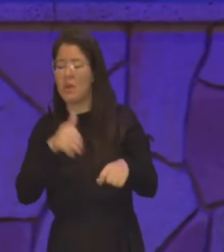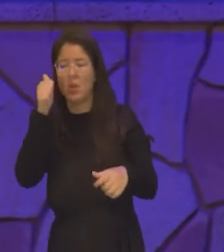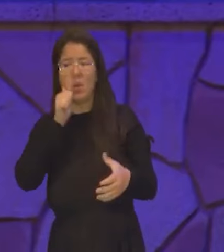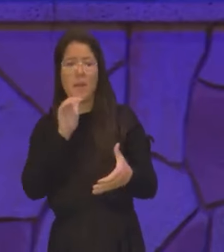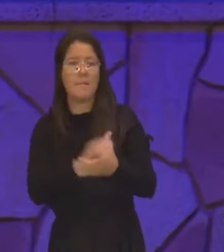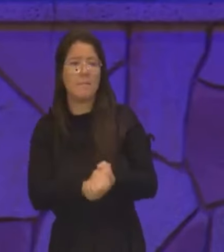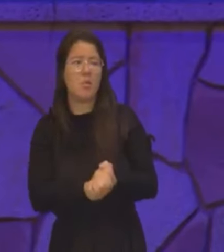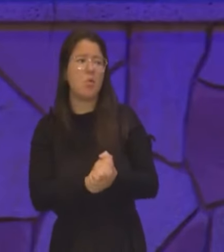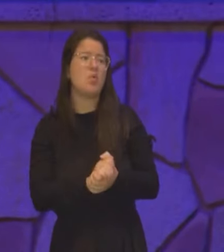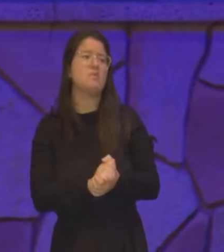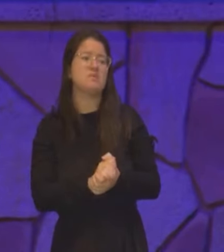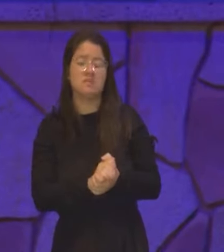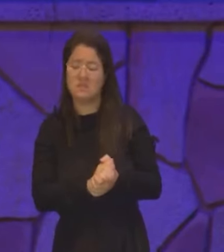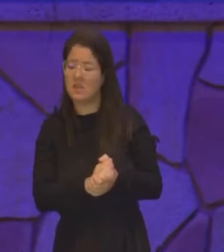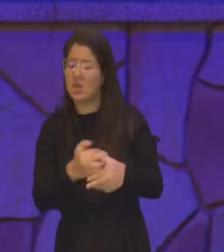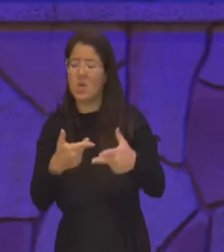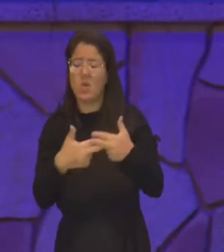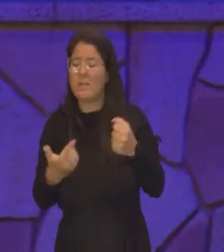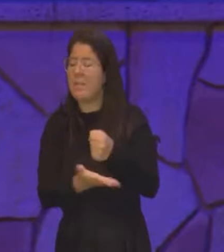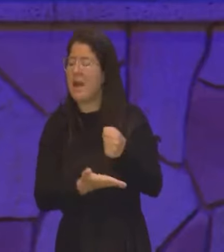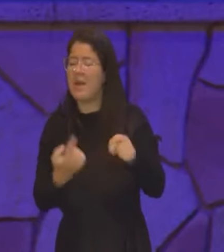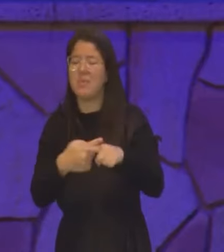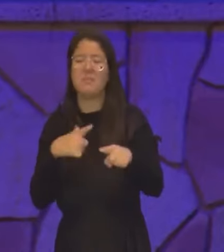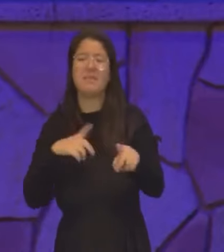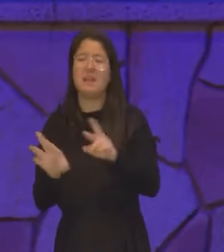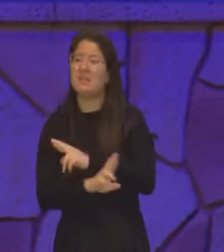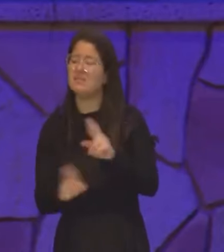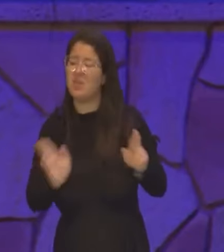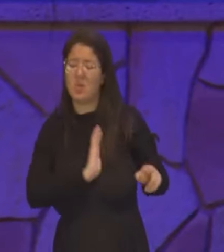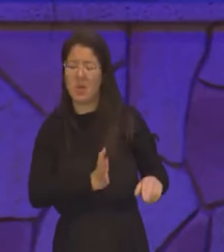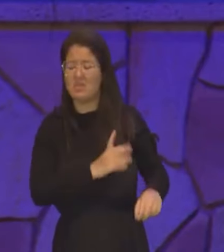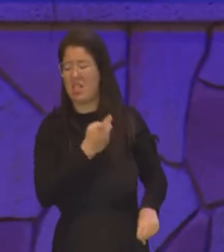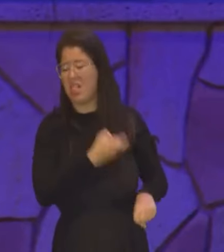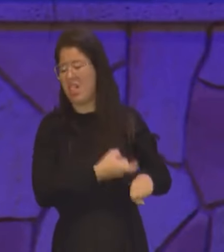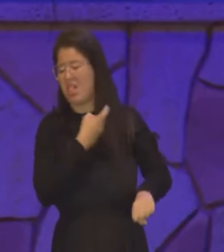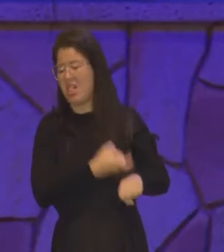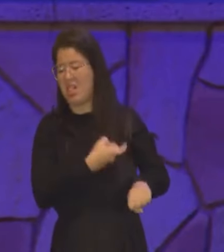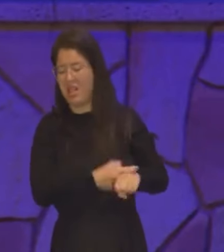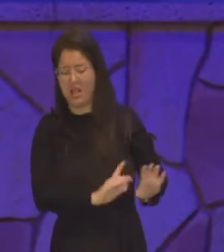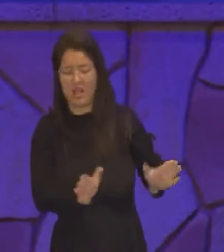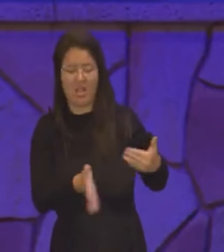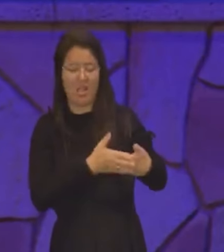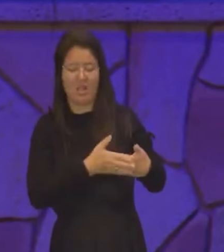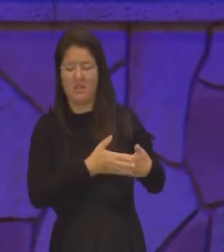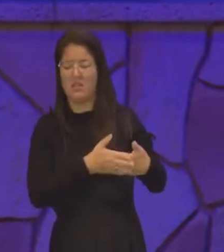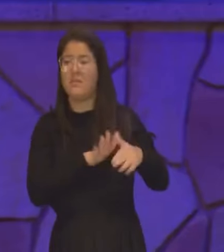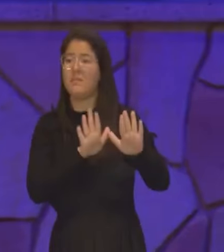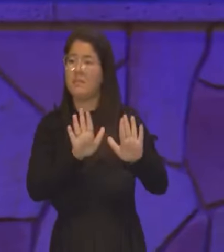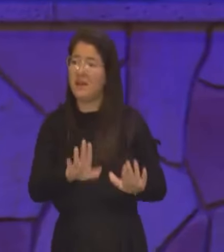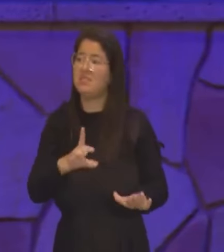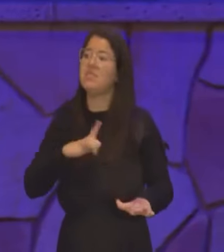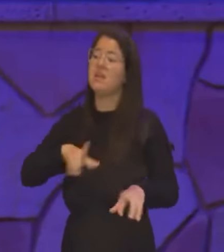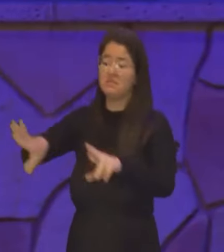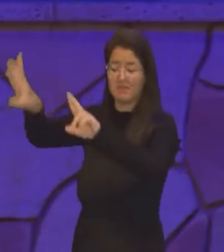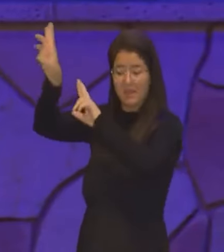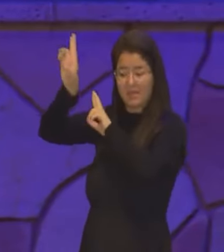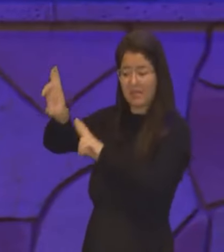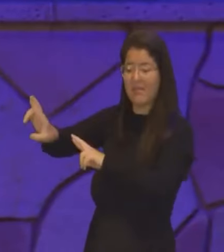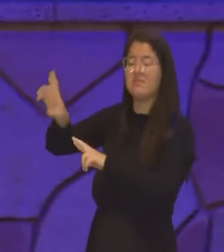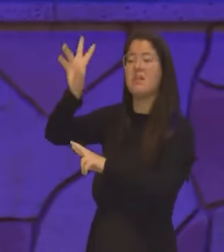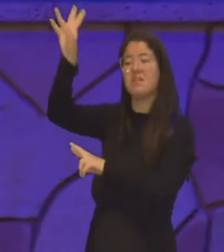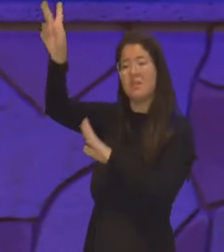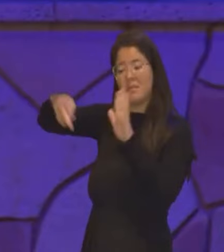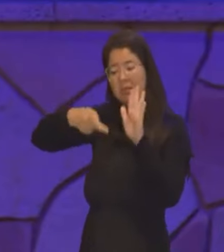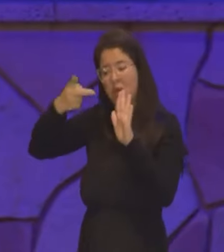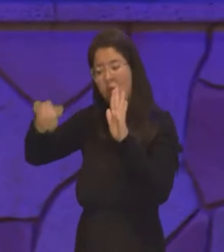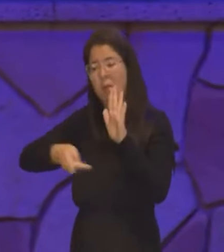que é essencial, porque não há mais relacionamento, o coração foi endurecido pelo pecado. Mas há uma promessa da parte de Deus